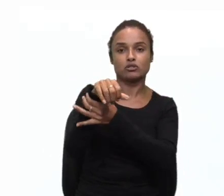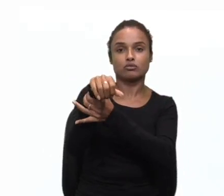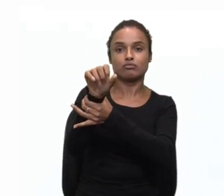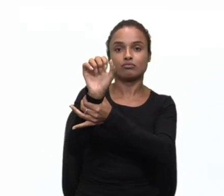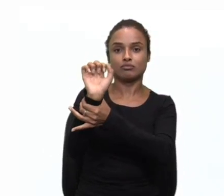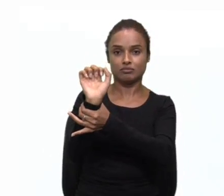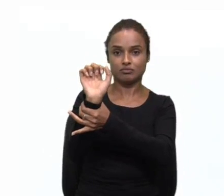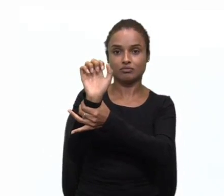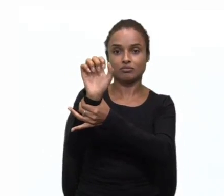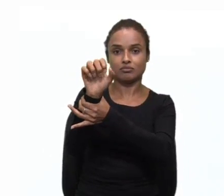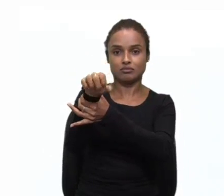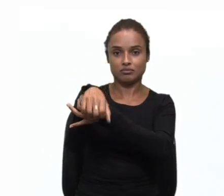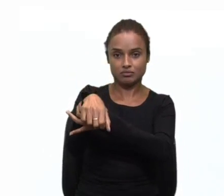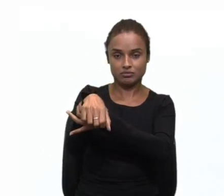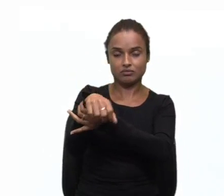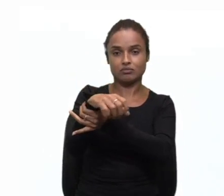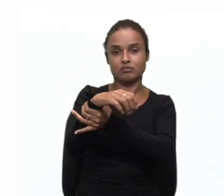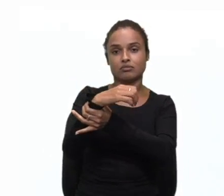articulação